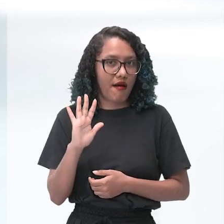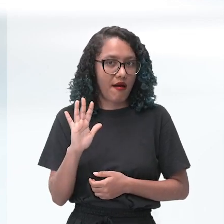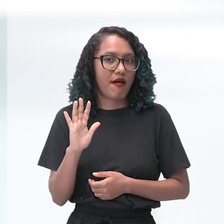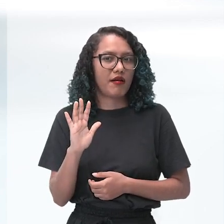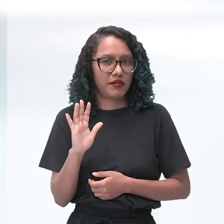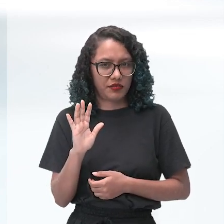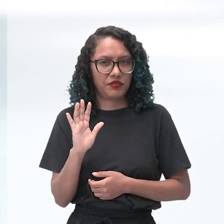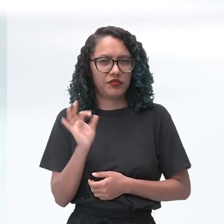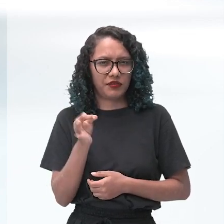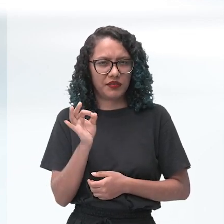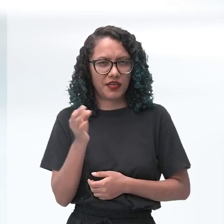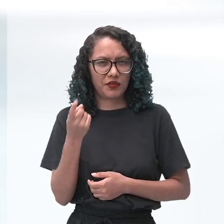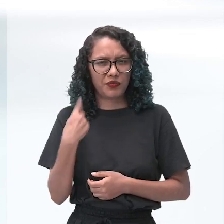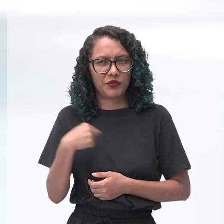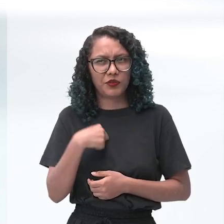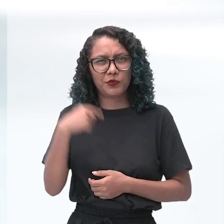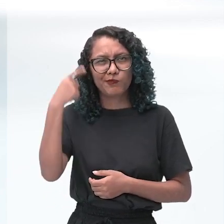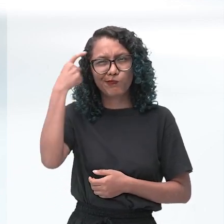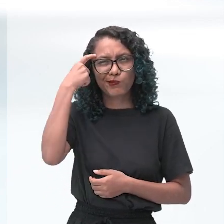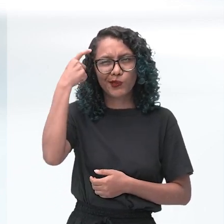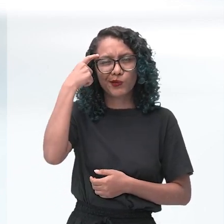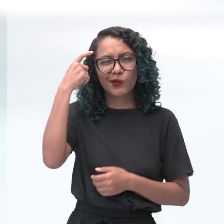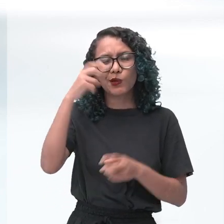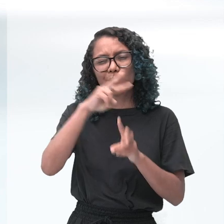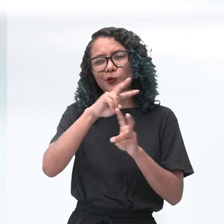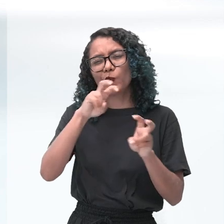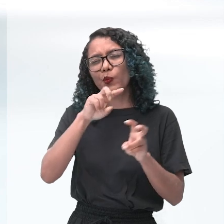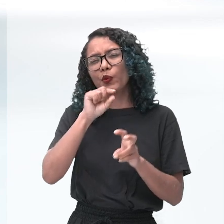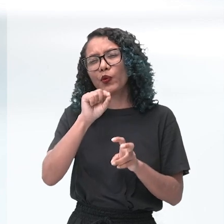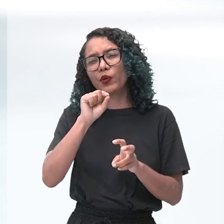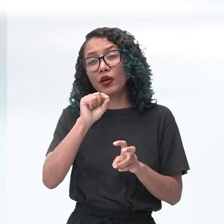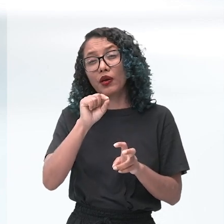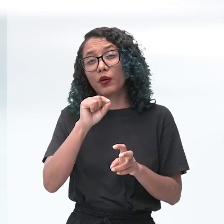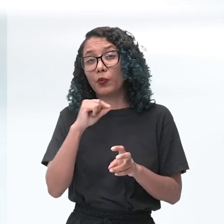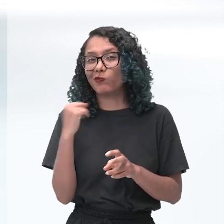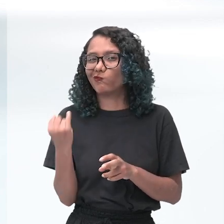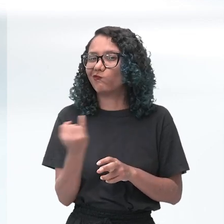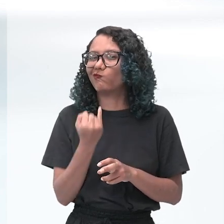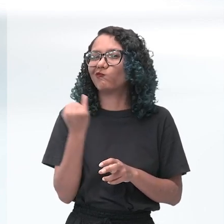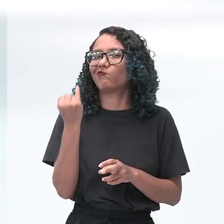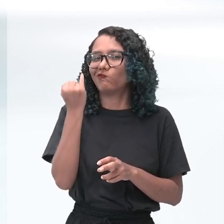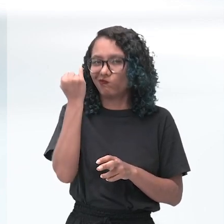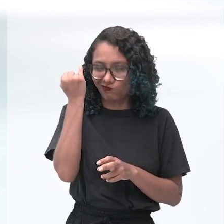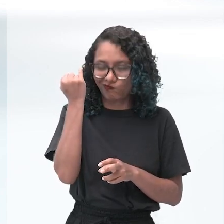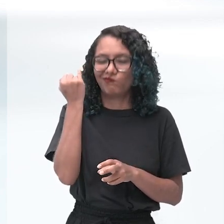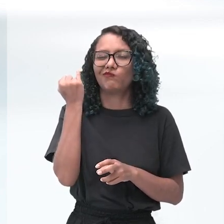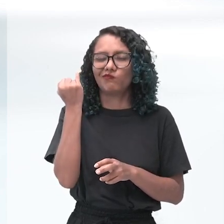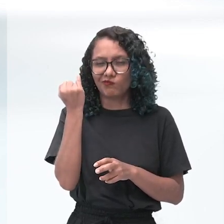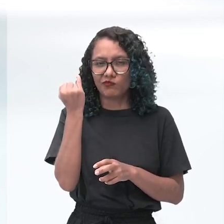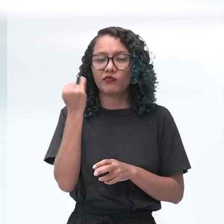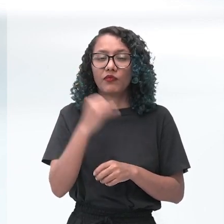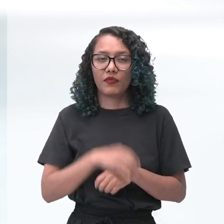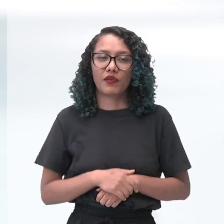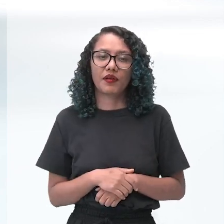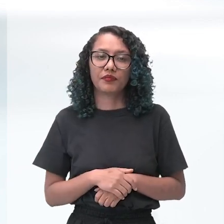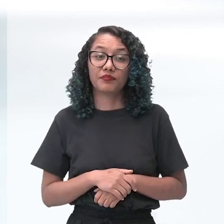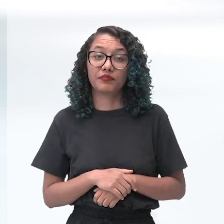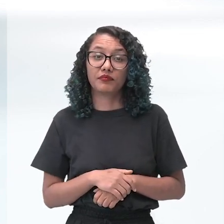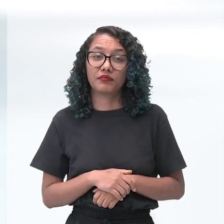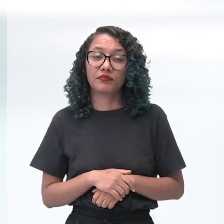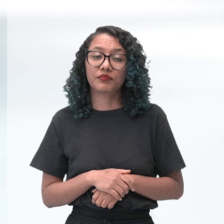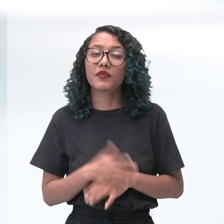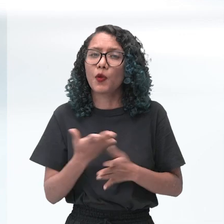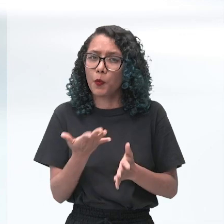faz refletir a respeito de algo muito importante. Eu acredito que